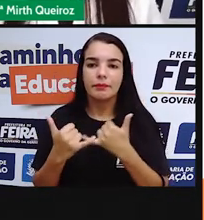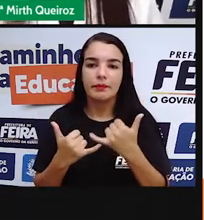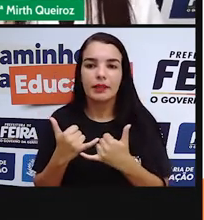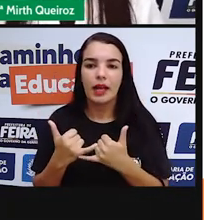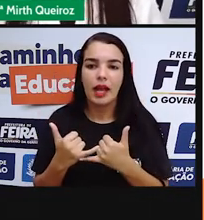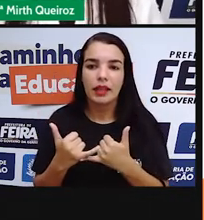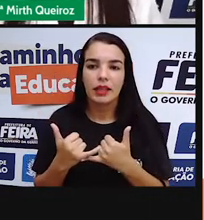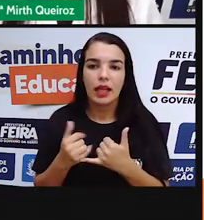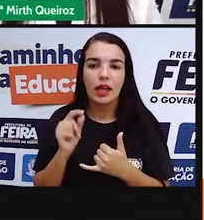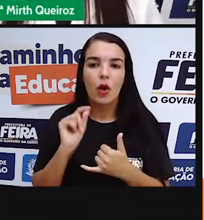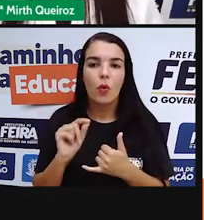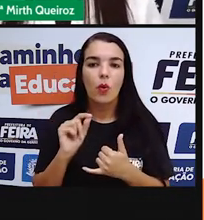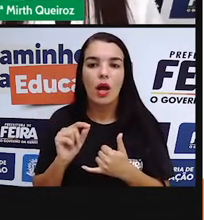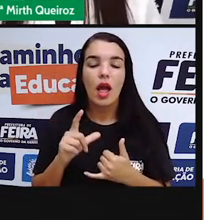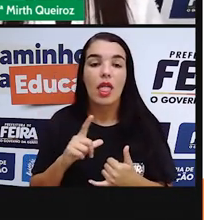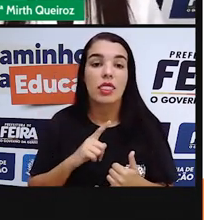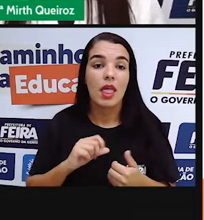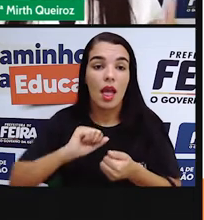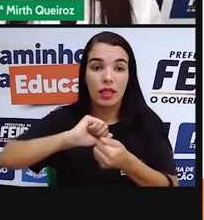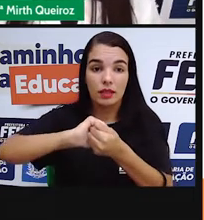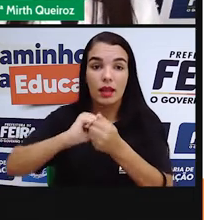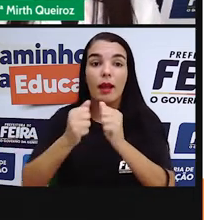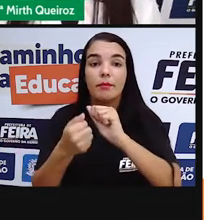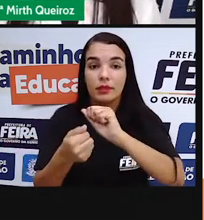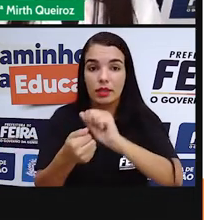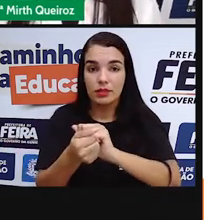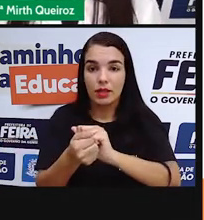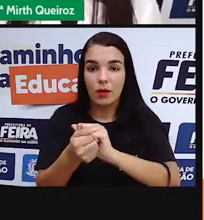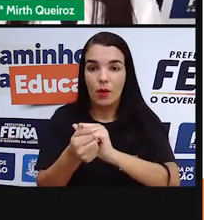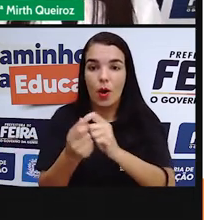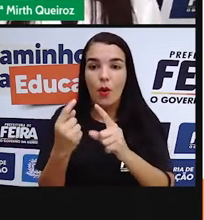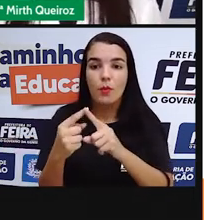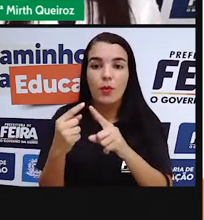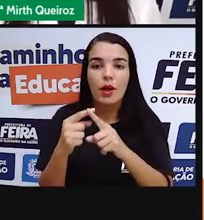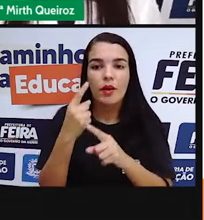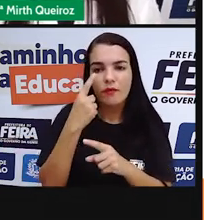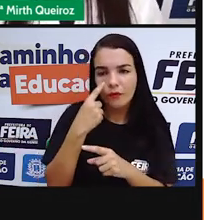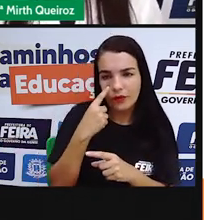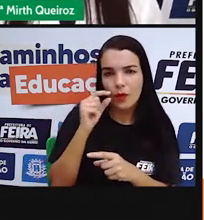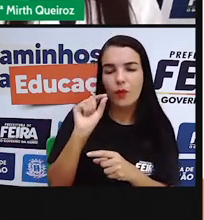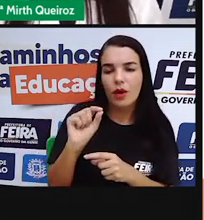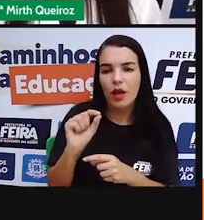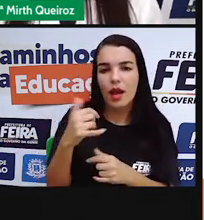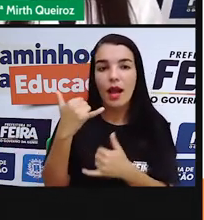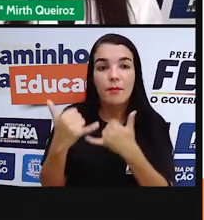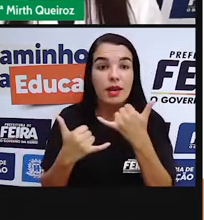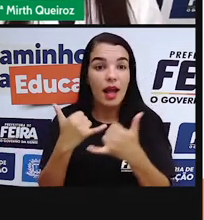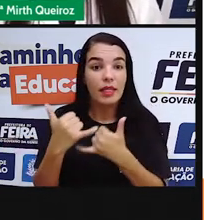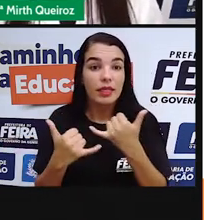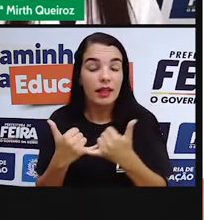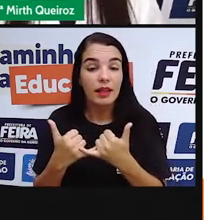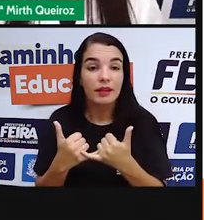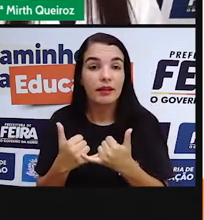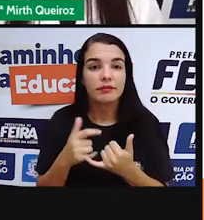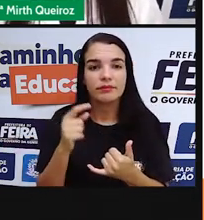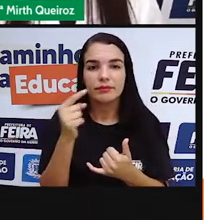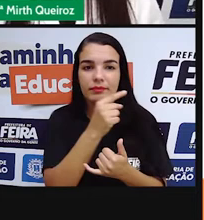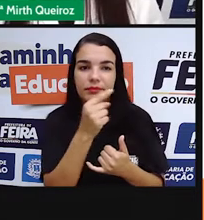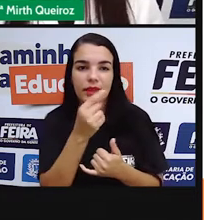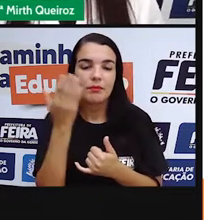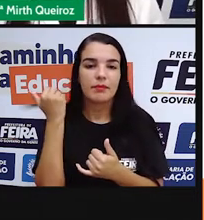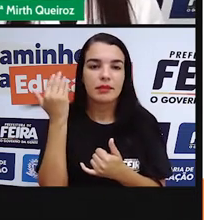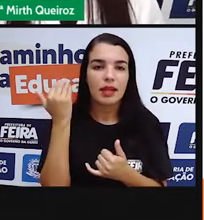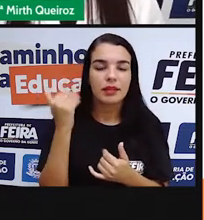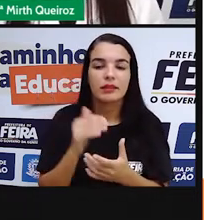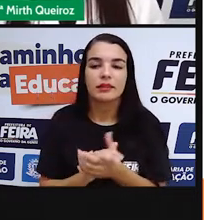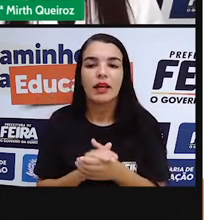aí de fora, elas sofrem algumas adaptações. A gente viu lá com a brincadeira Rock'n'Roll, né? E com essa brincadeira alemã também não é diferente. É